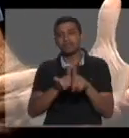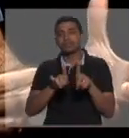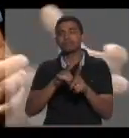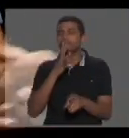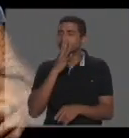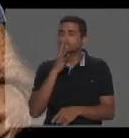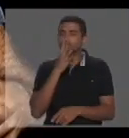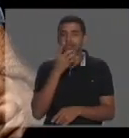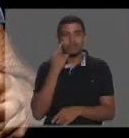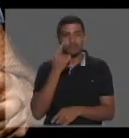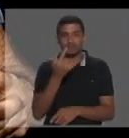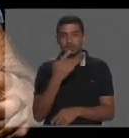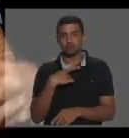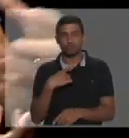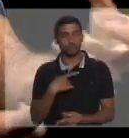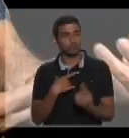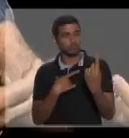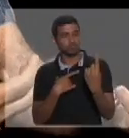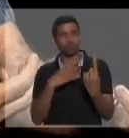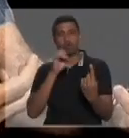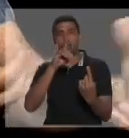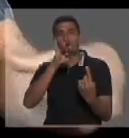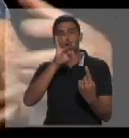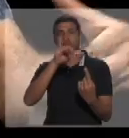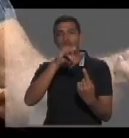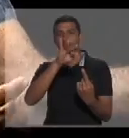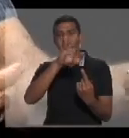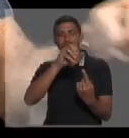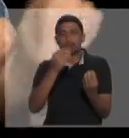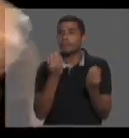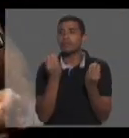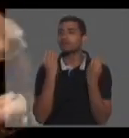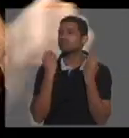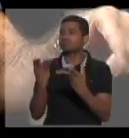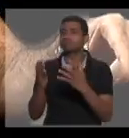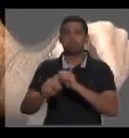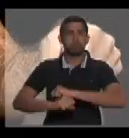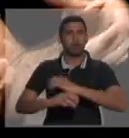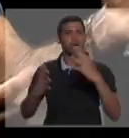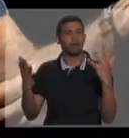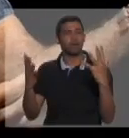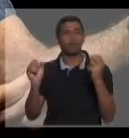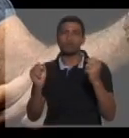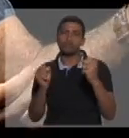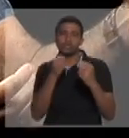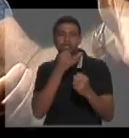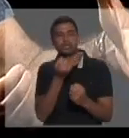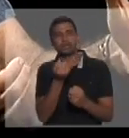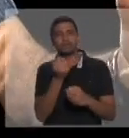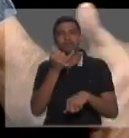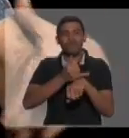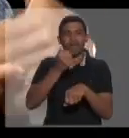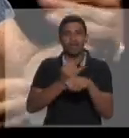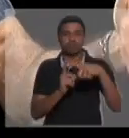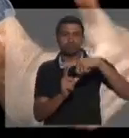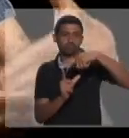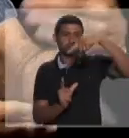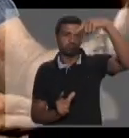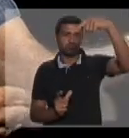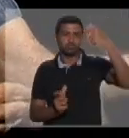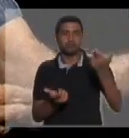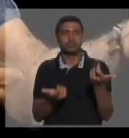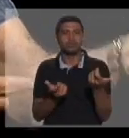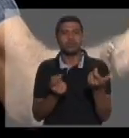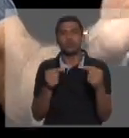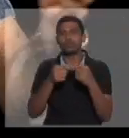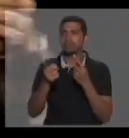tempo interessante. Um objeto detonava uma pesquisa dos detetives para descobrir de onde ele vinha. Podia ser uma espada que de repente durante a